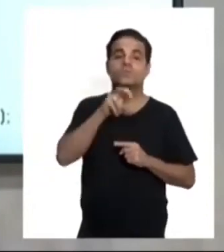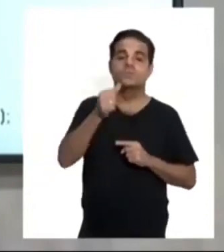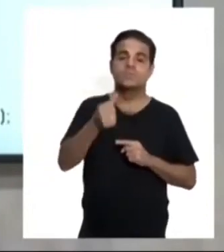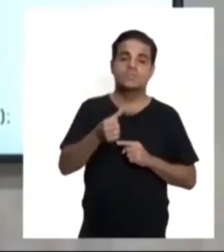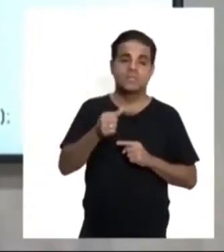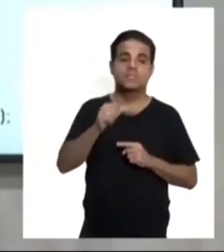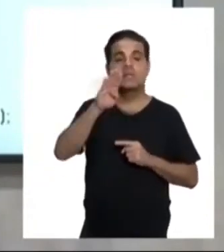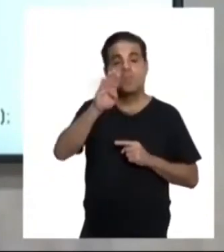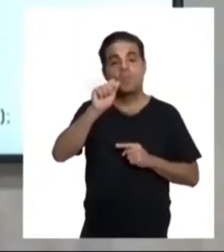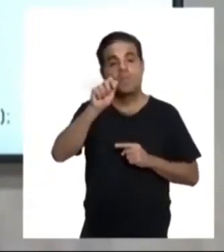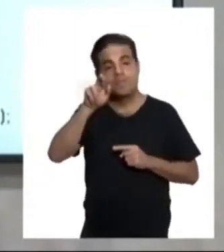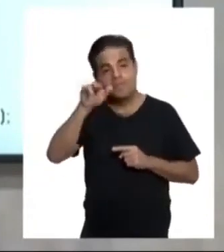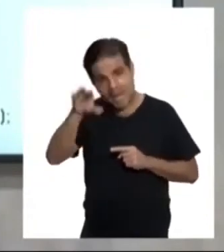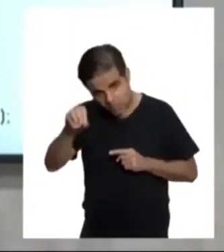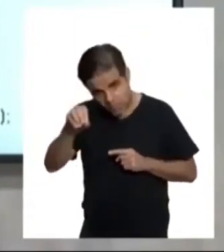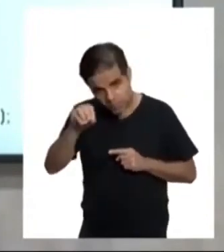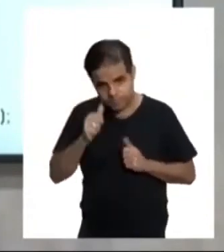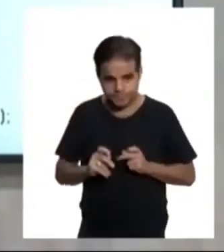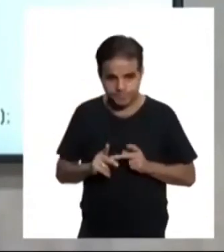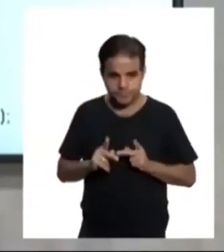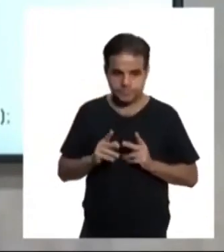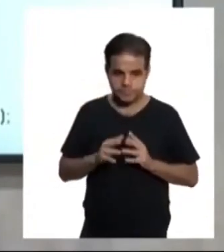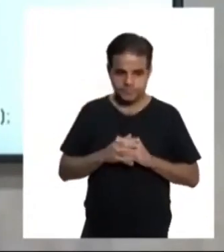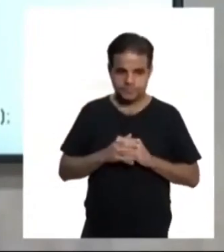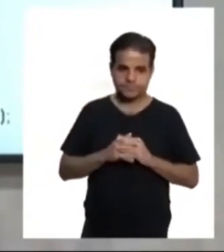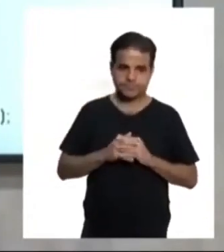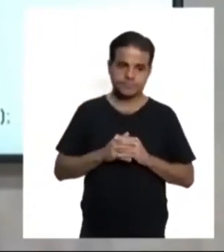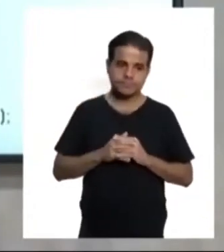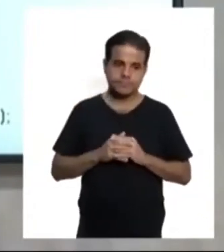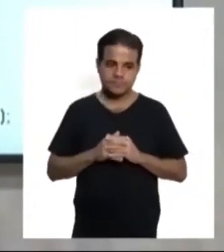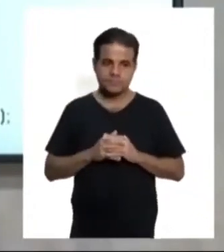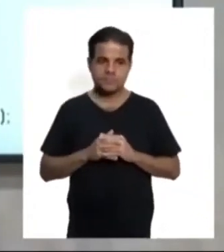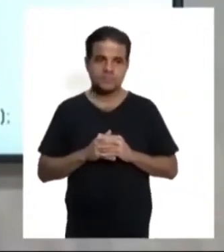bário. Ok?